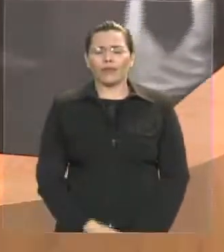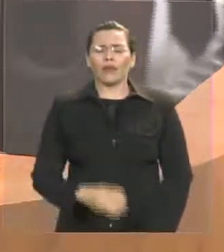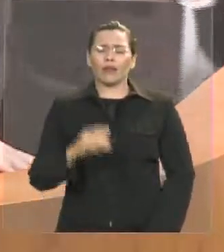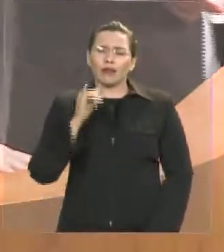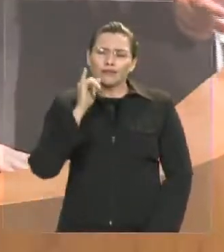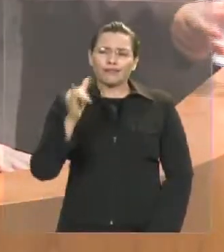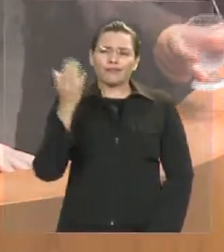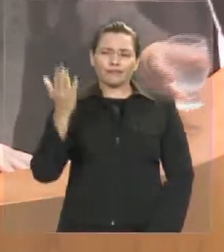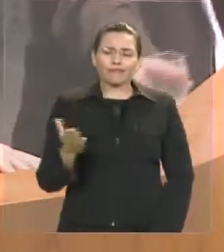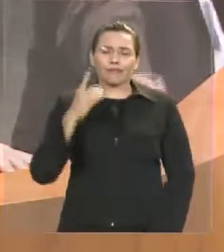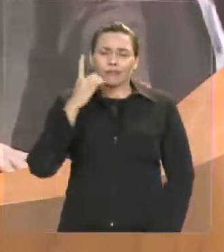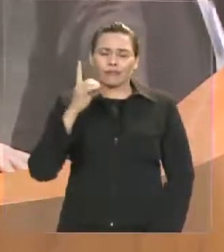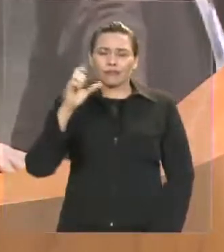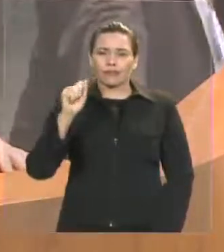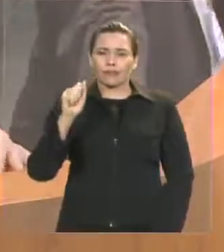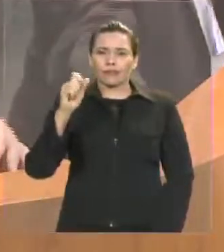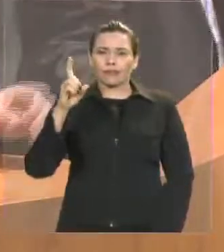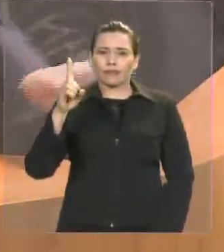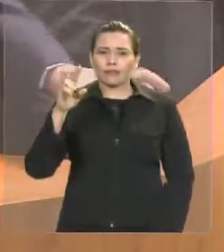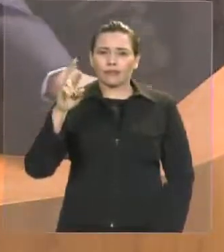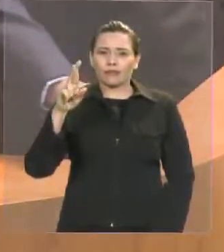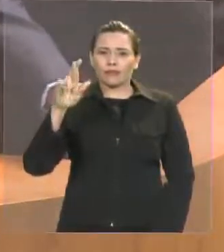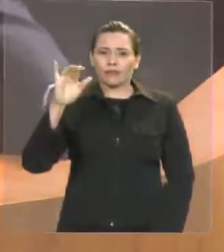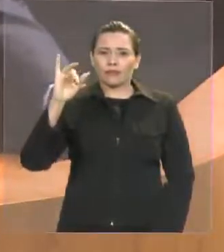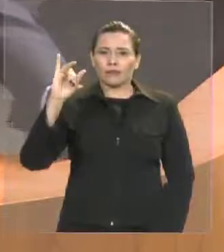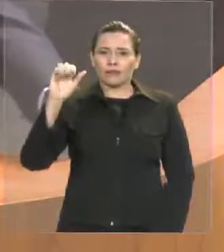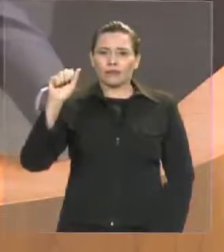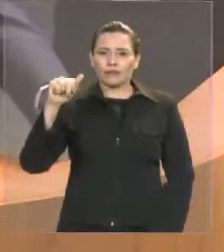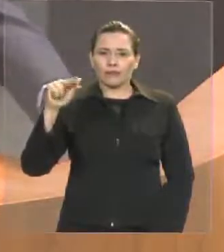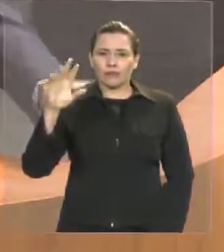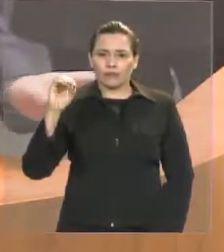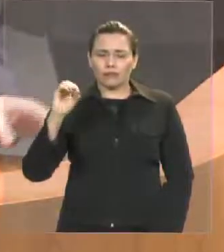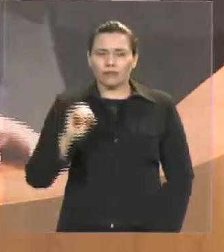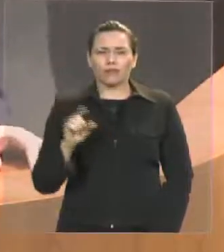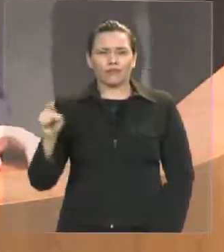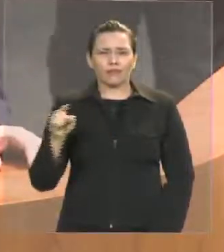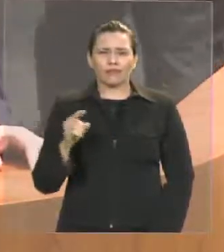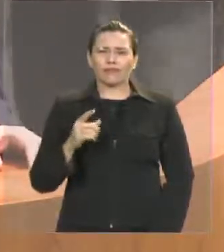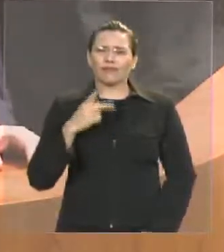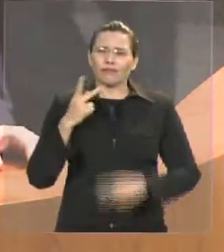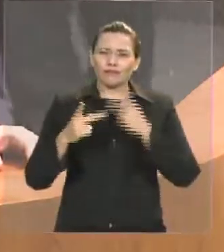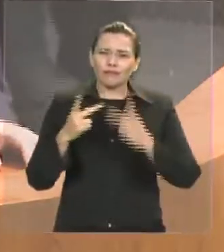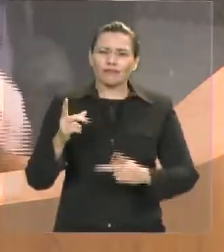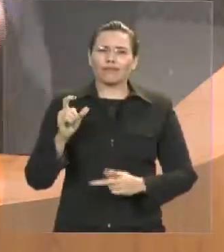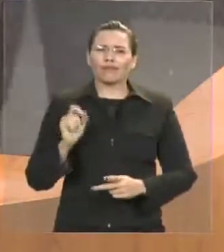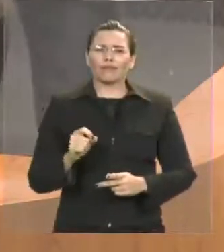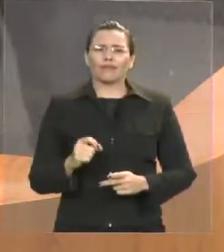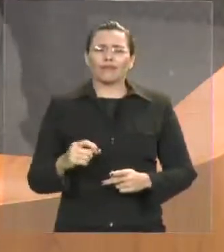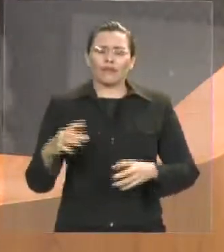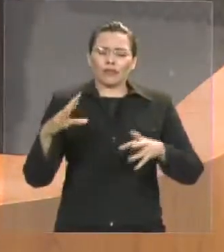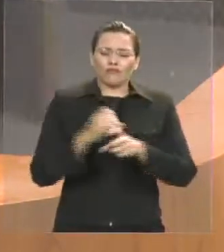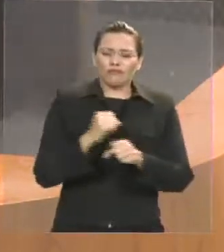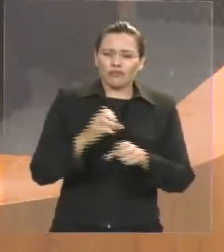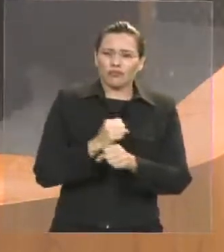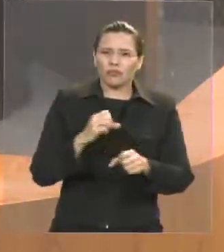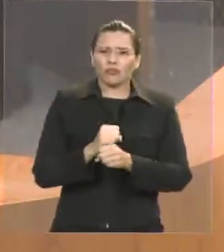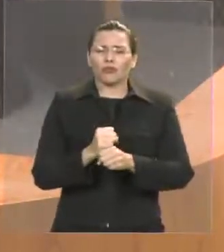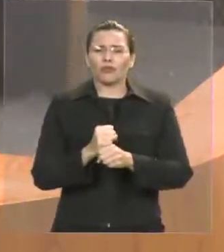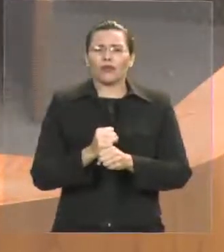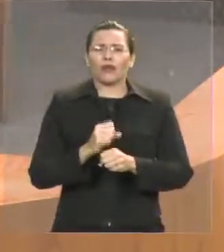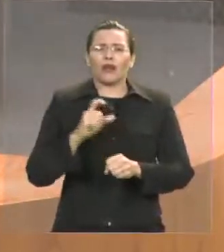insistido, nos últimos tempos, num suposto inchaço da folha de pagamento, que aumentou o percentual